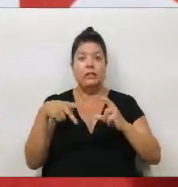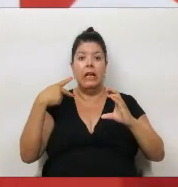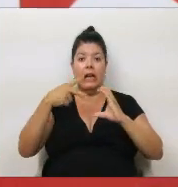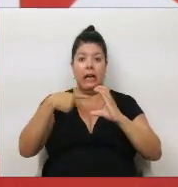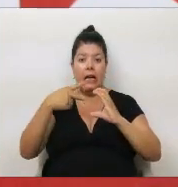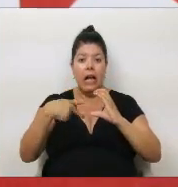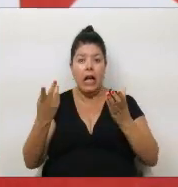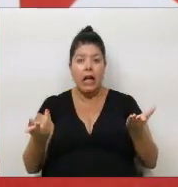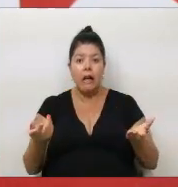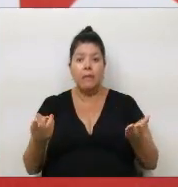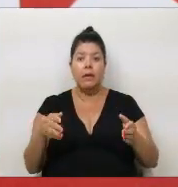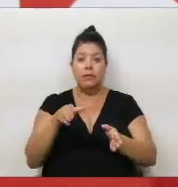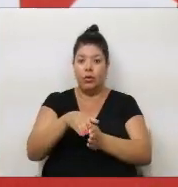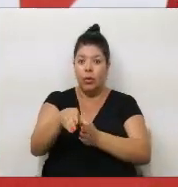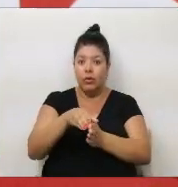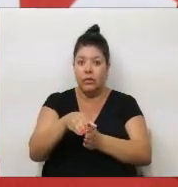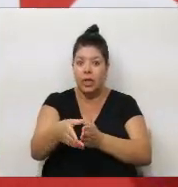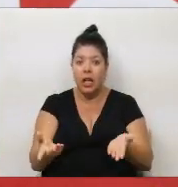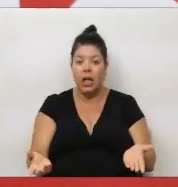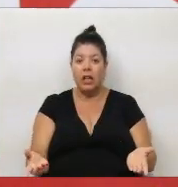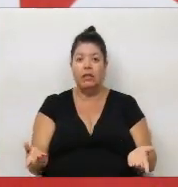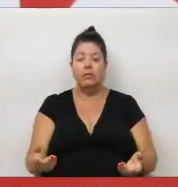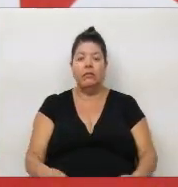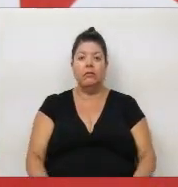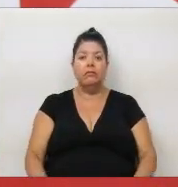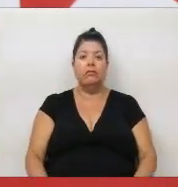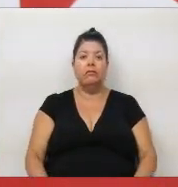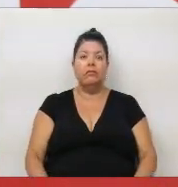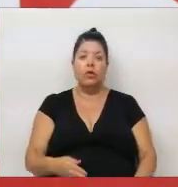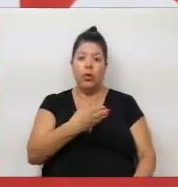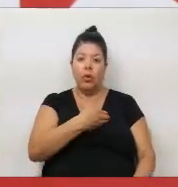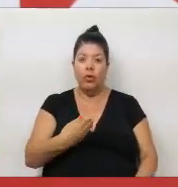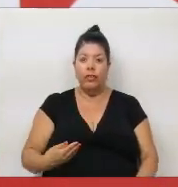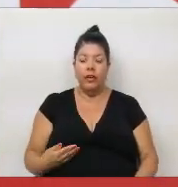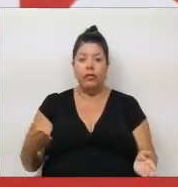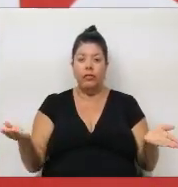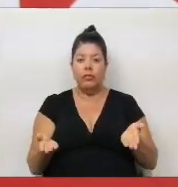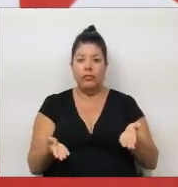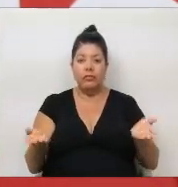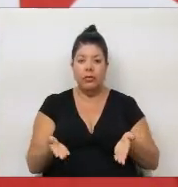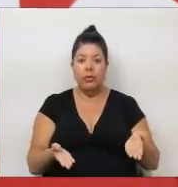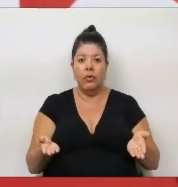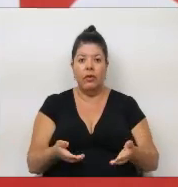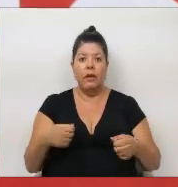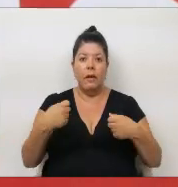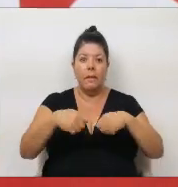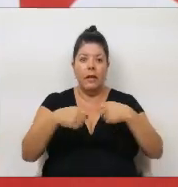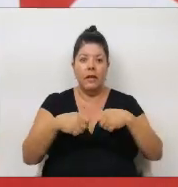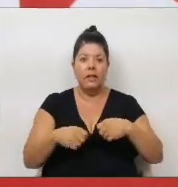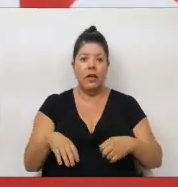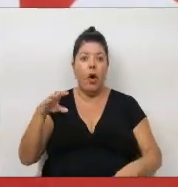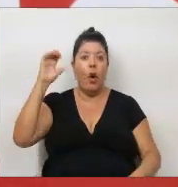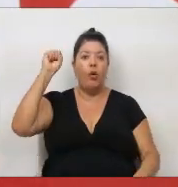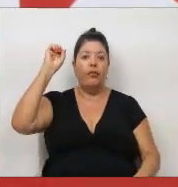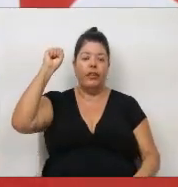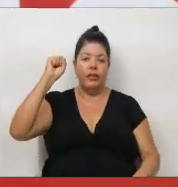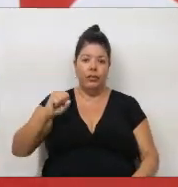através das reuniões dos conselhos, ouvindo, né? O governo, nos dias de hoje, precisa ser ouvido.